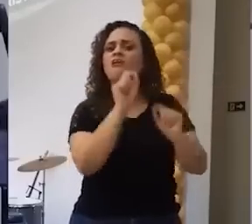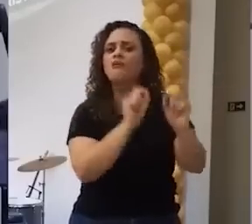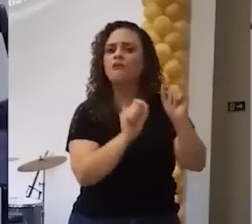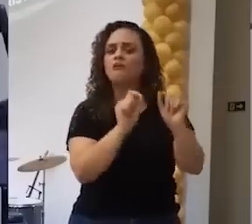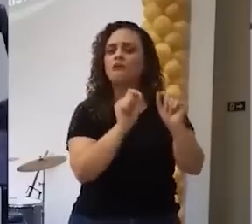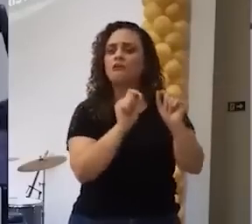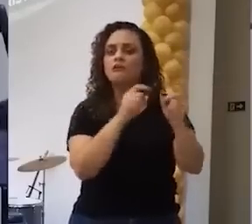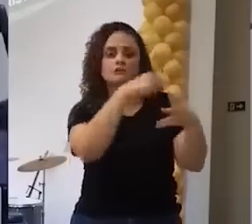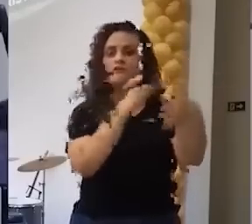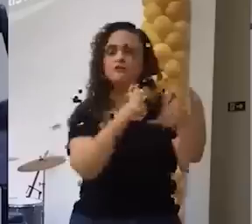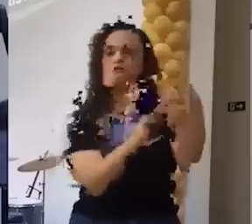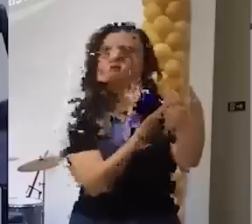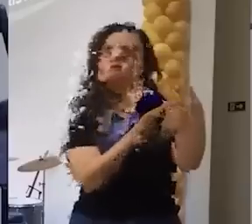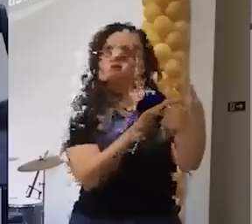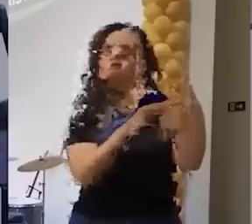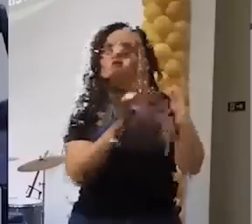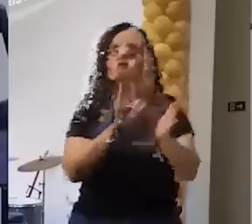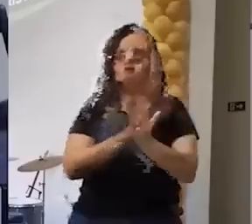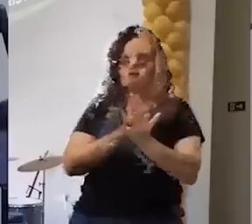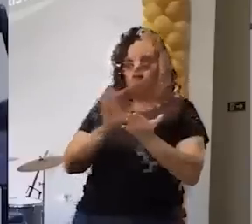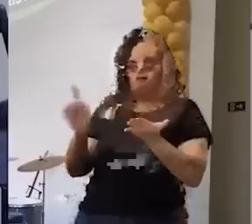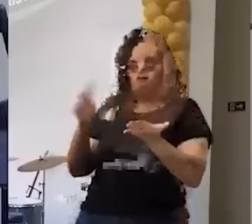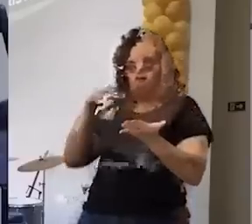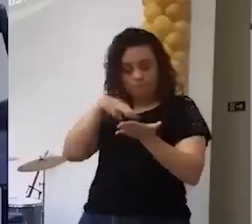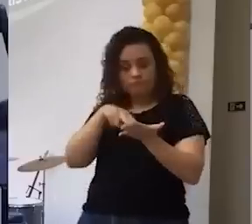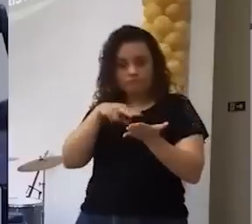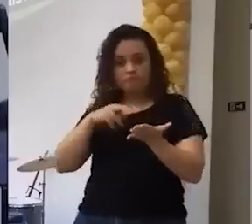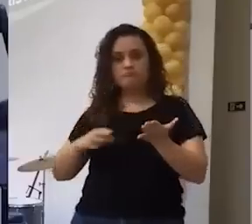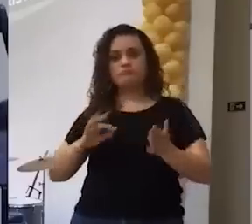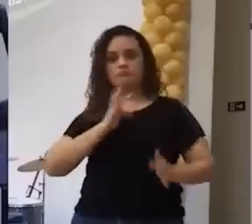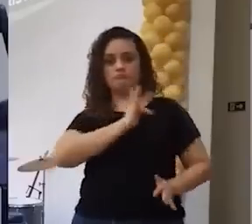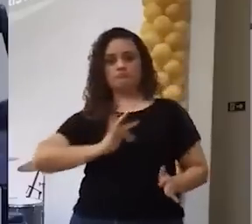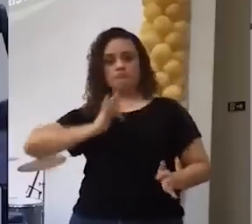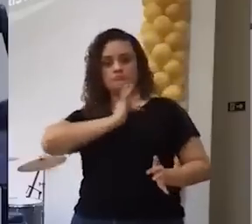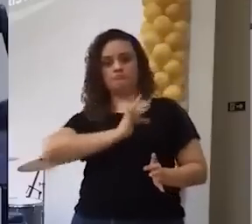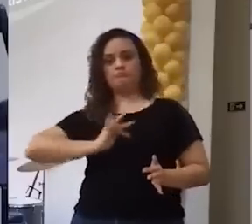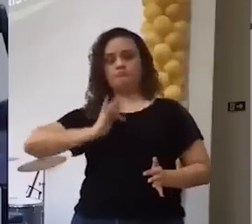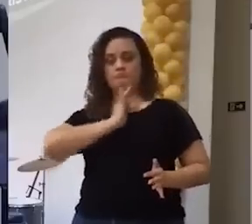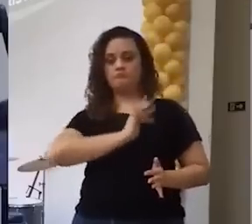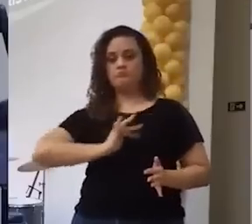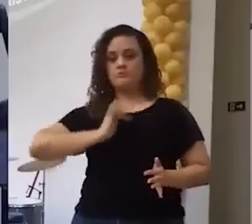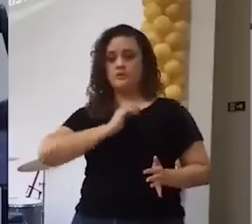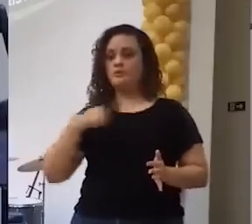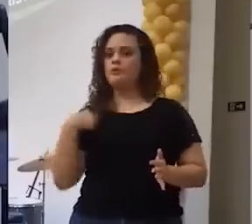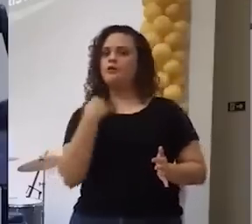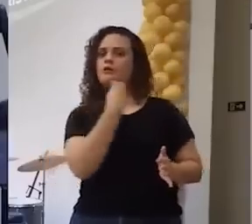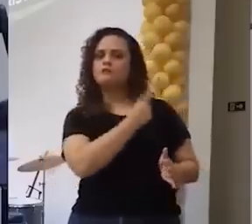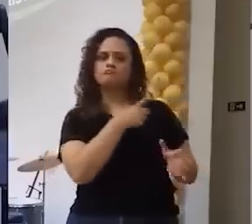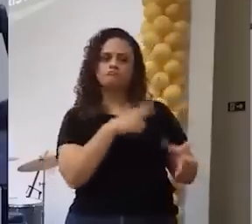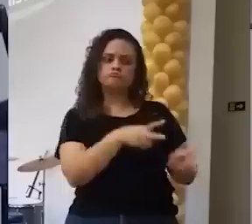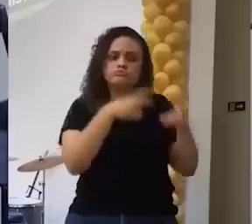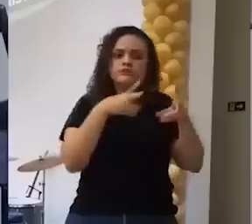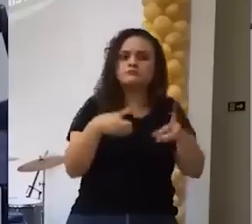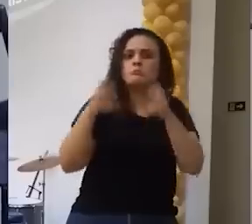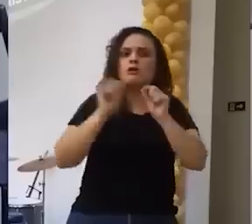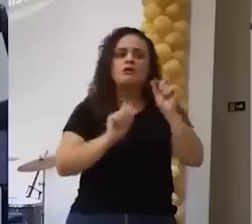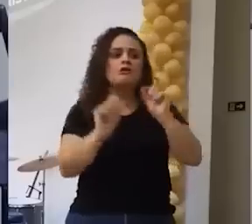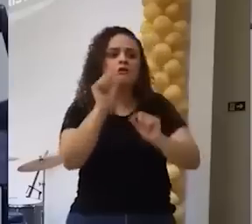peço que agora você mantenha a sua Bíblia aberta comigo em Filipenses, para nós identificarmos quais são esses ladrões.